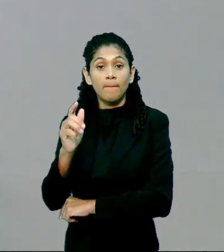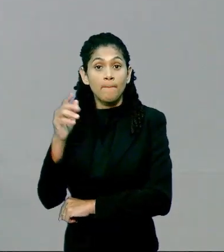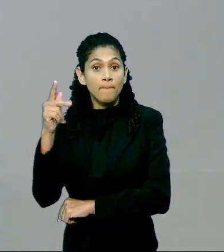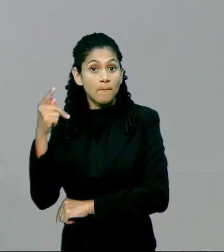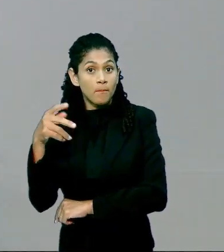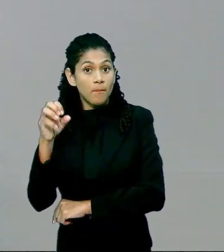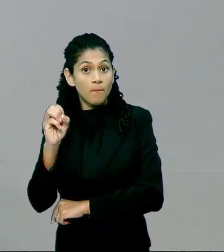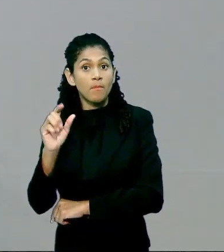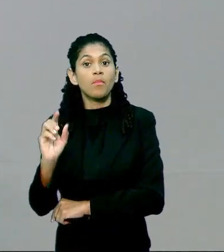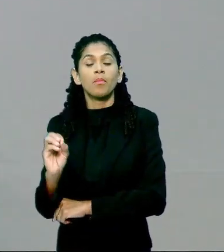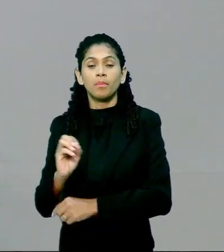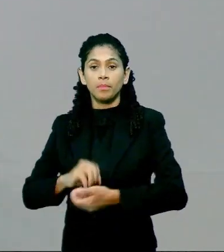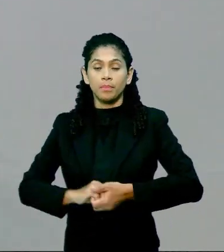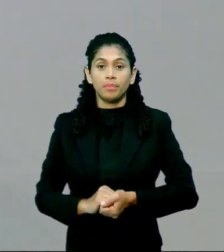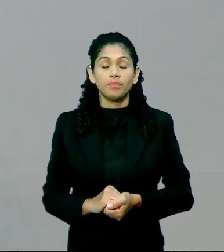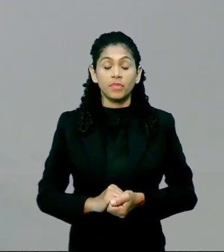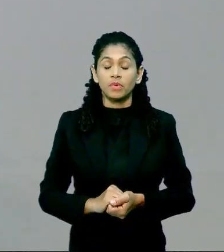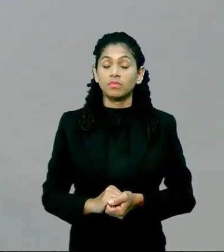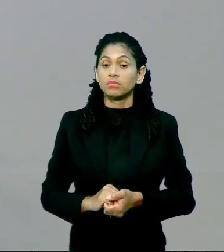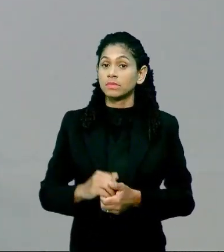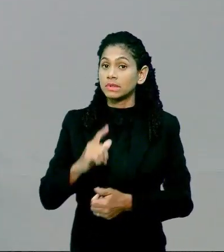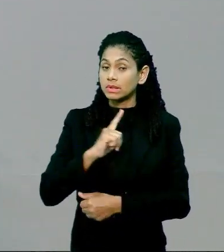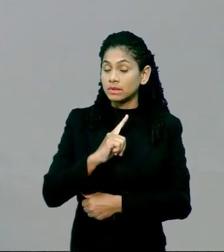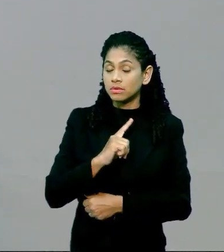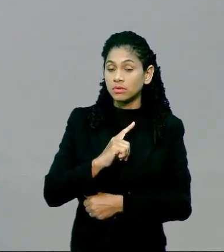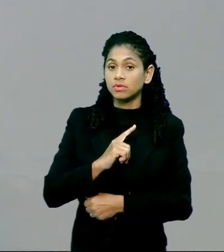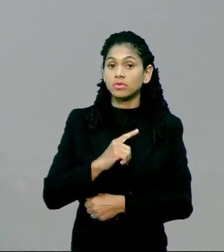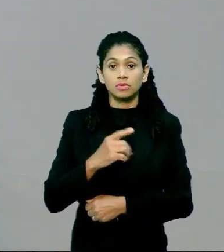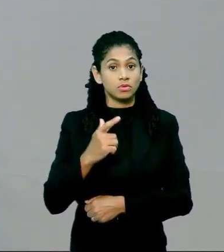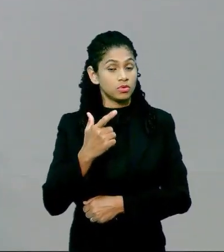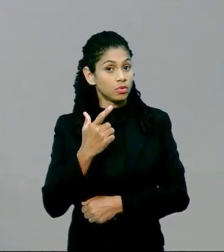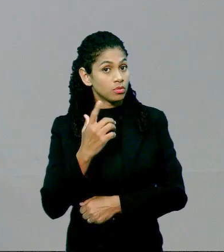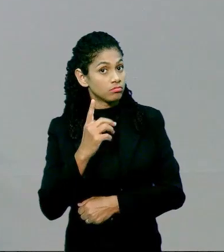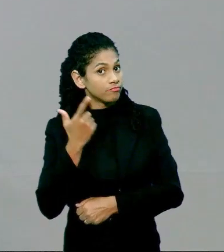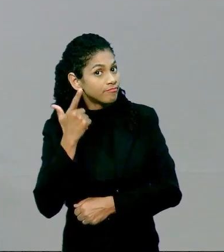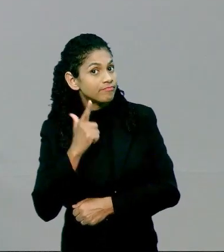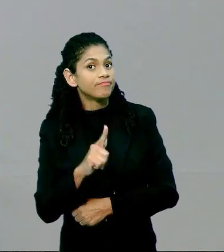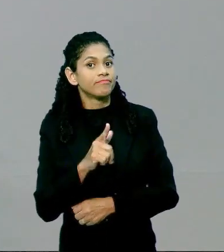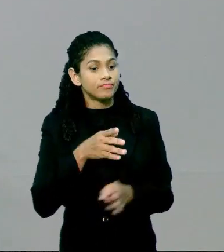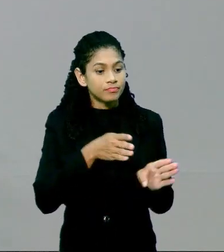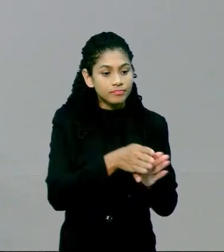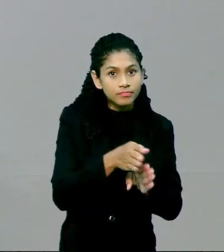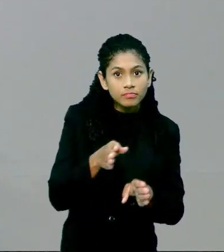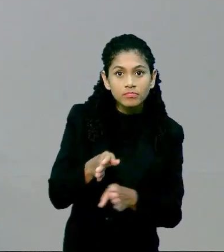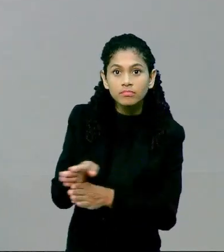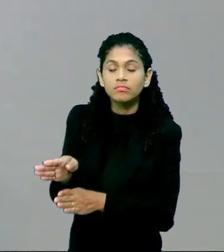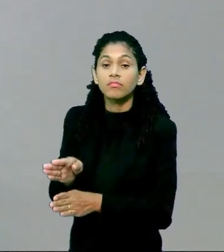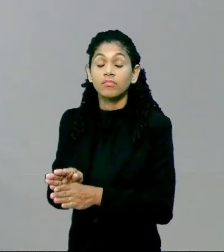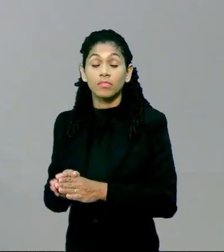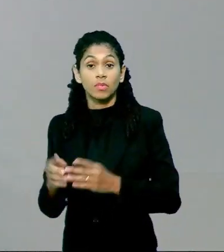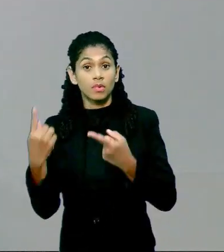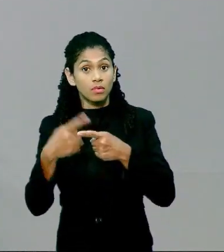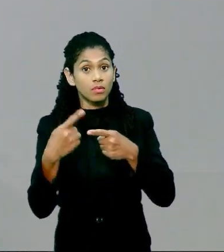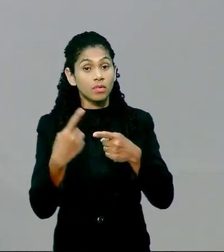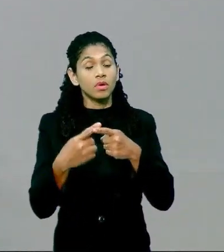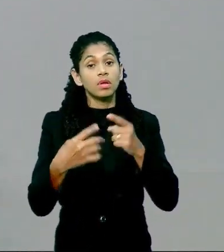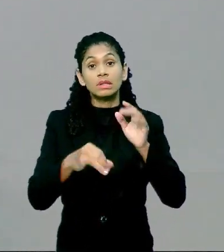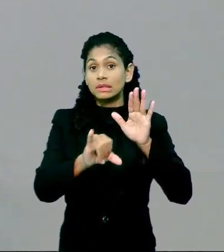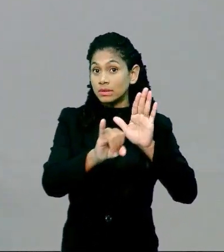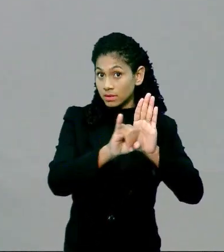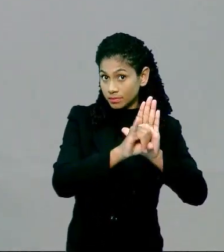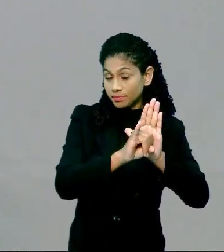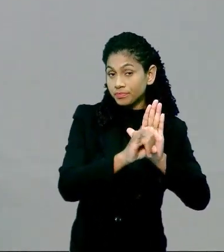a gente consegue fazer direcionamentos e identificações, porque elas são símbolos identitários. O que isso significa?